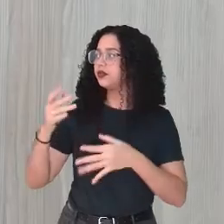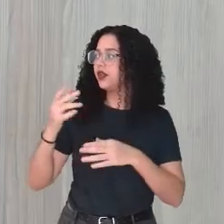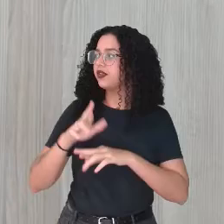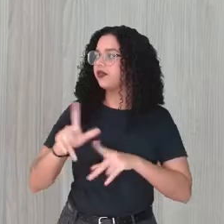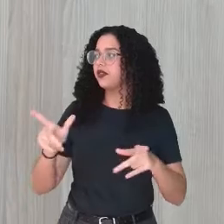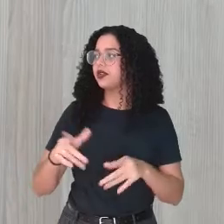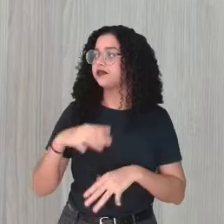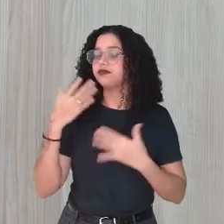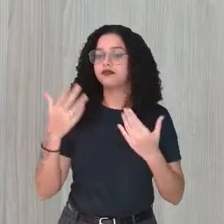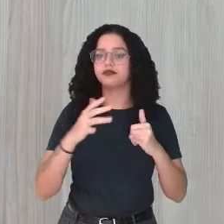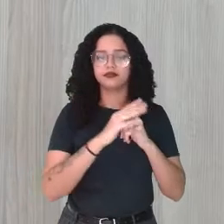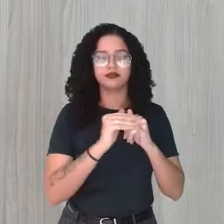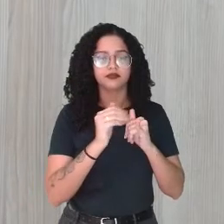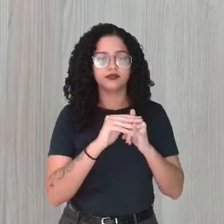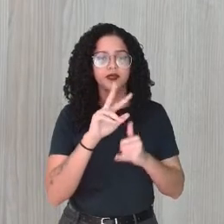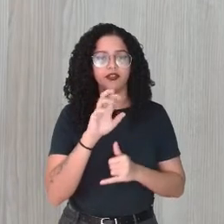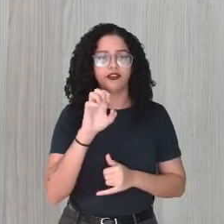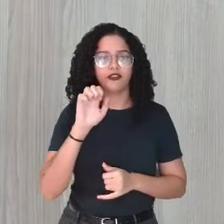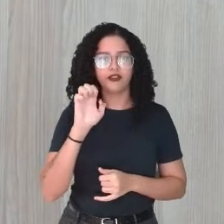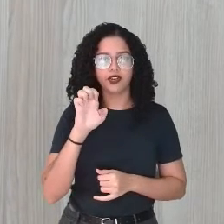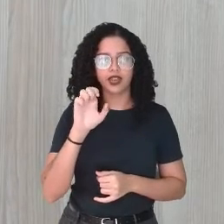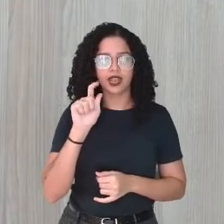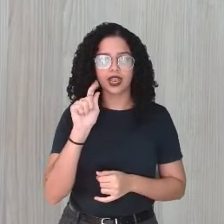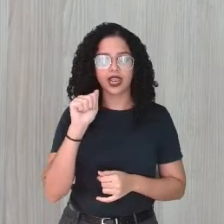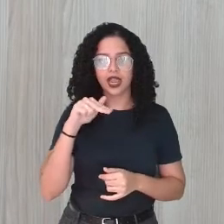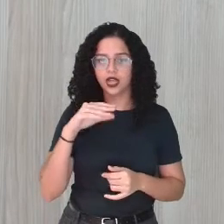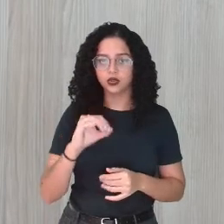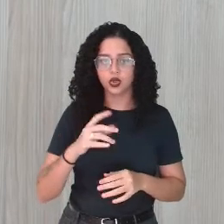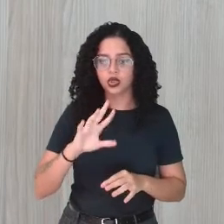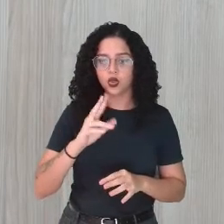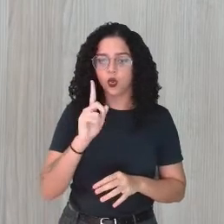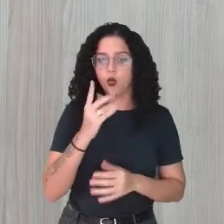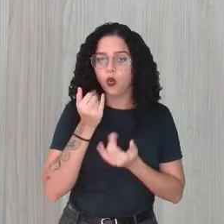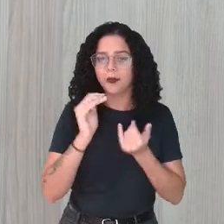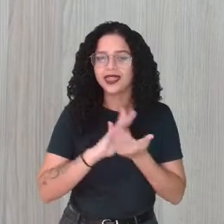é, o veganismo é aquele que não come nenhum